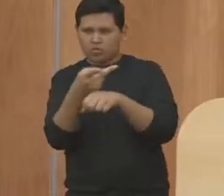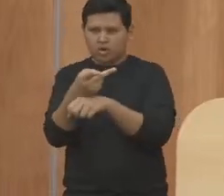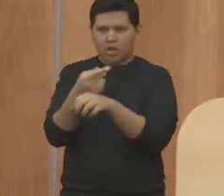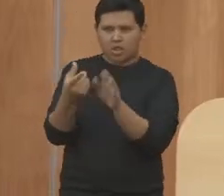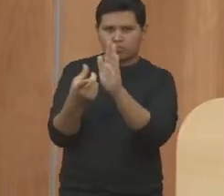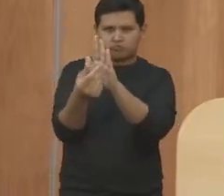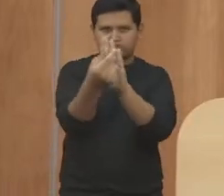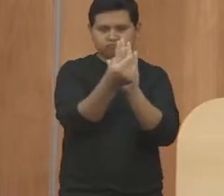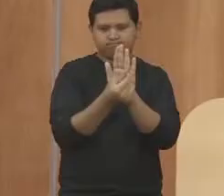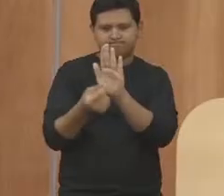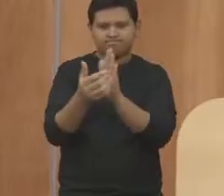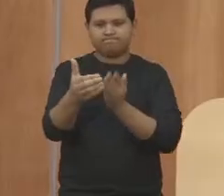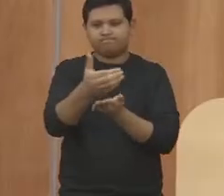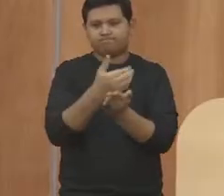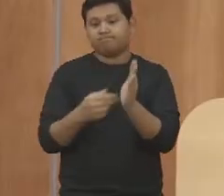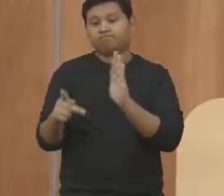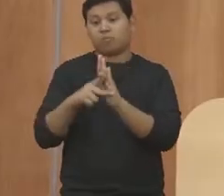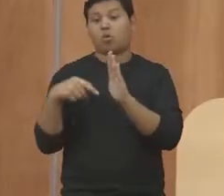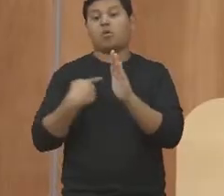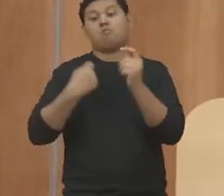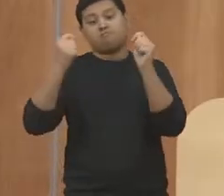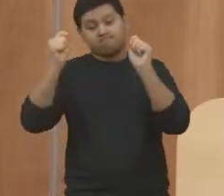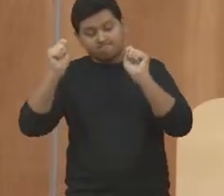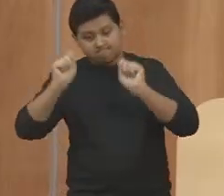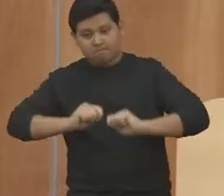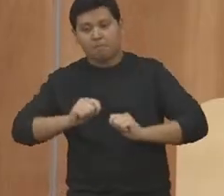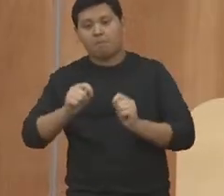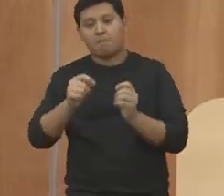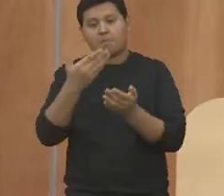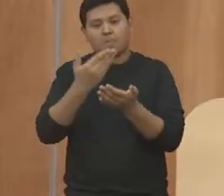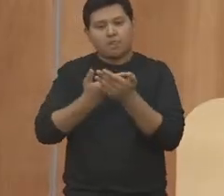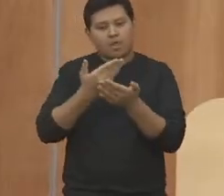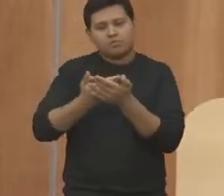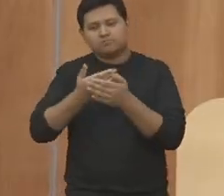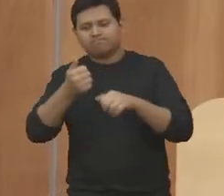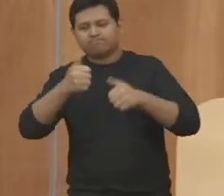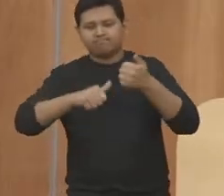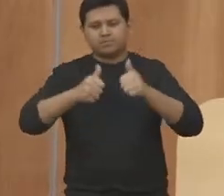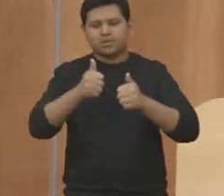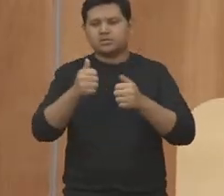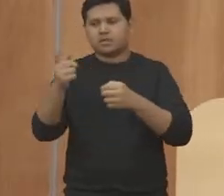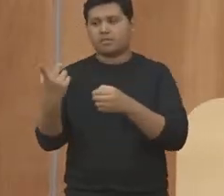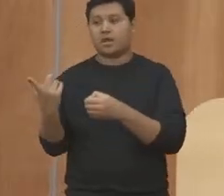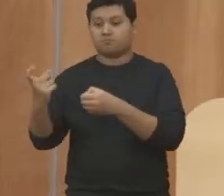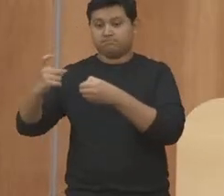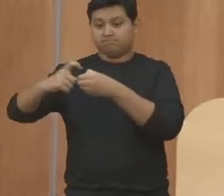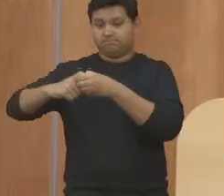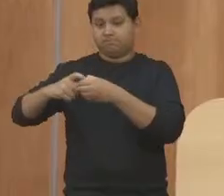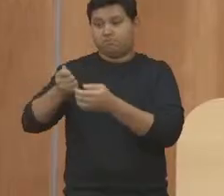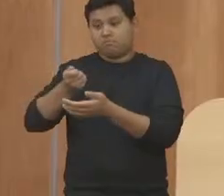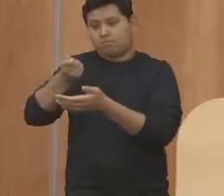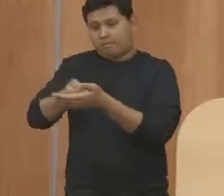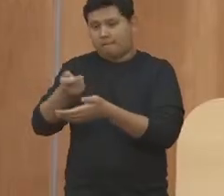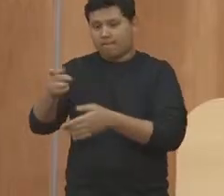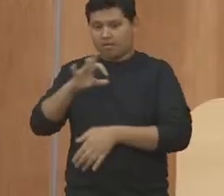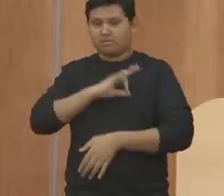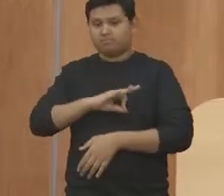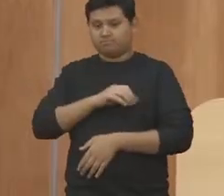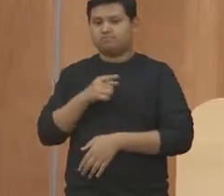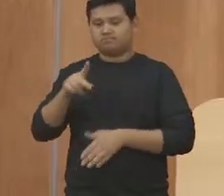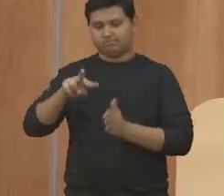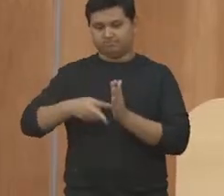me perguntou, para que a gente possa estudar alternativas para repor essa demanda que é justamente demandada pelo